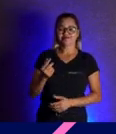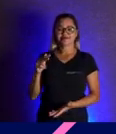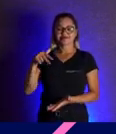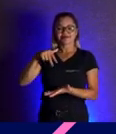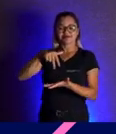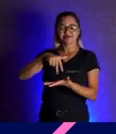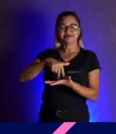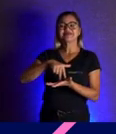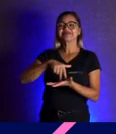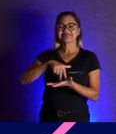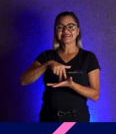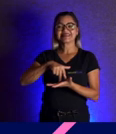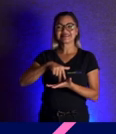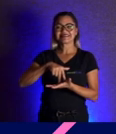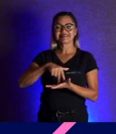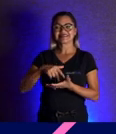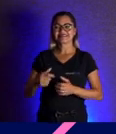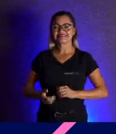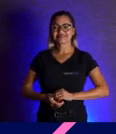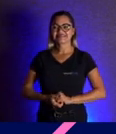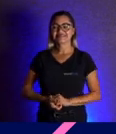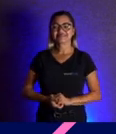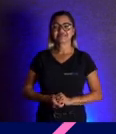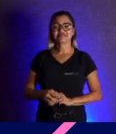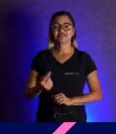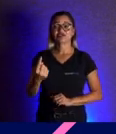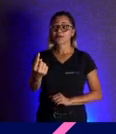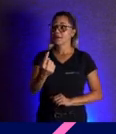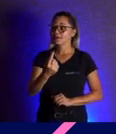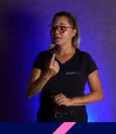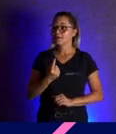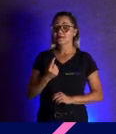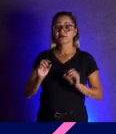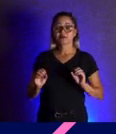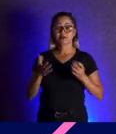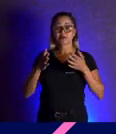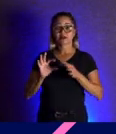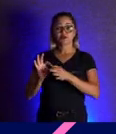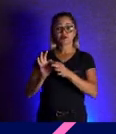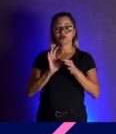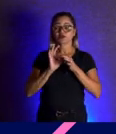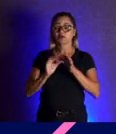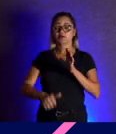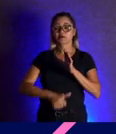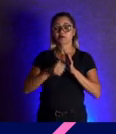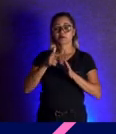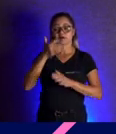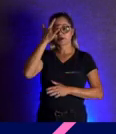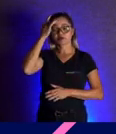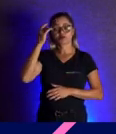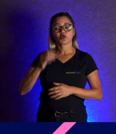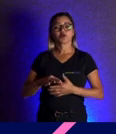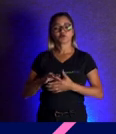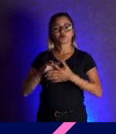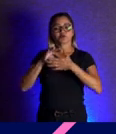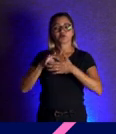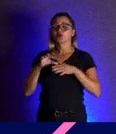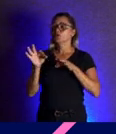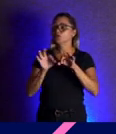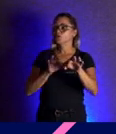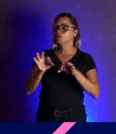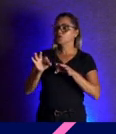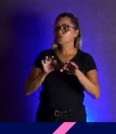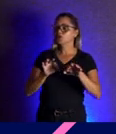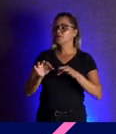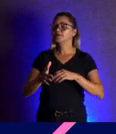neste momento. Eu quero chamar aqui para celebrar junto, primeiro, pessoas da equipe que estão na equipe hoje,